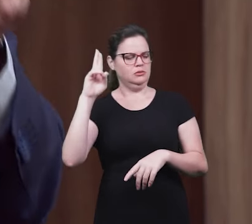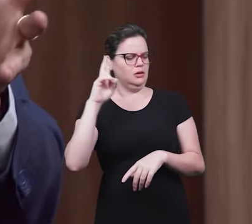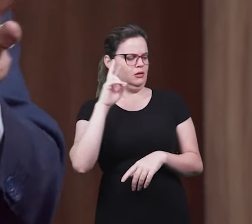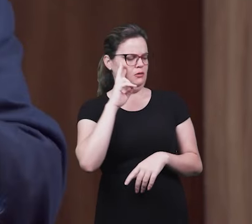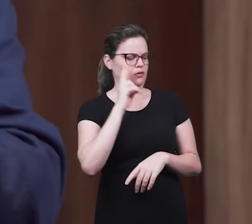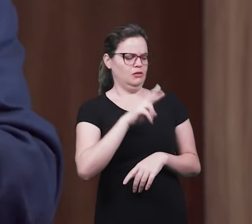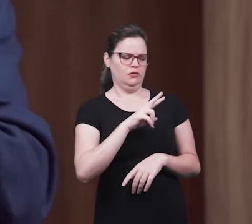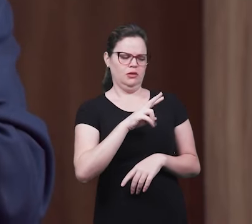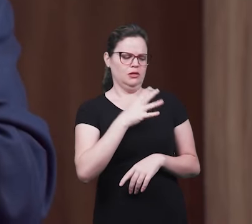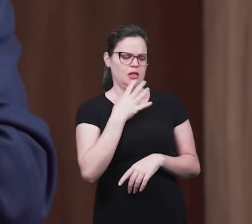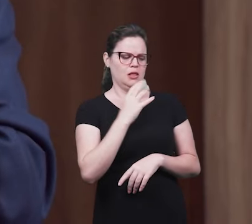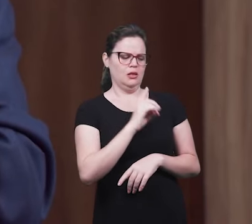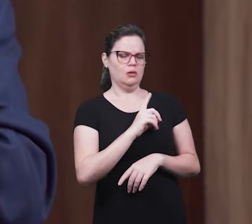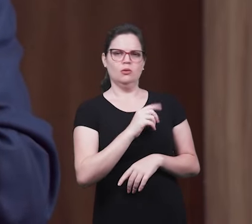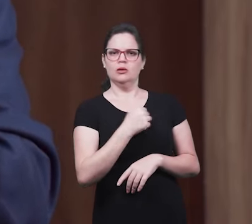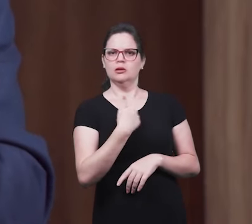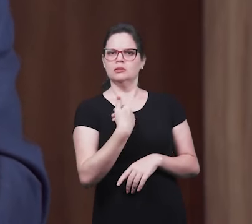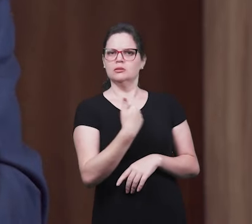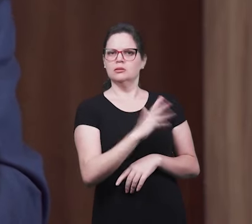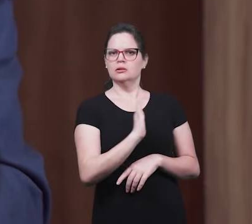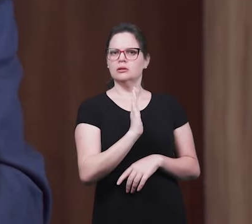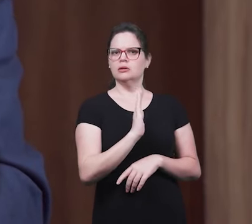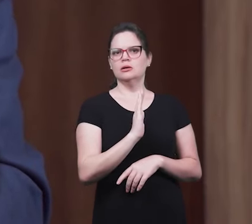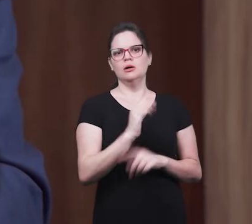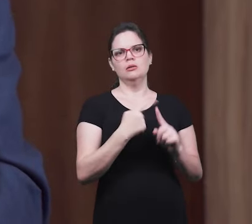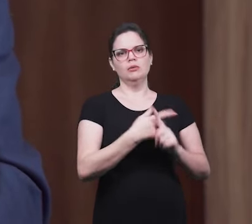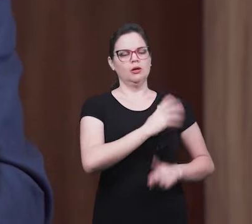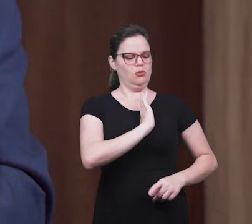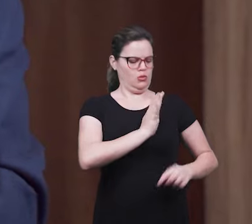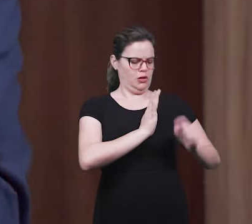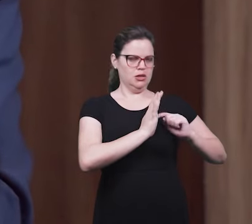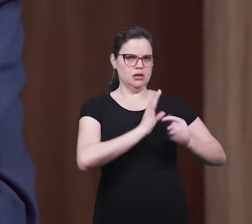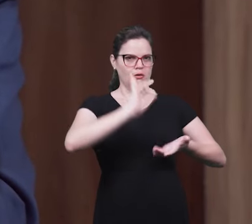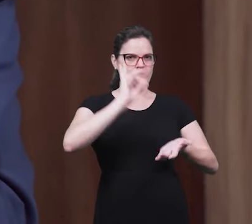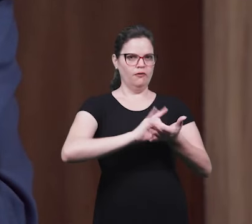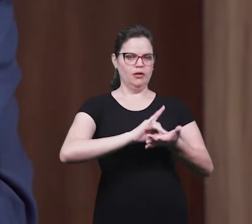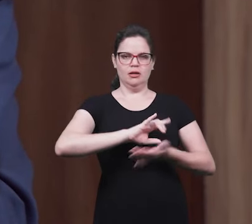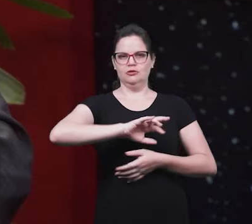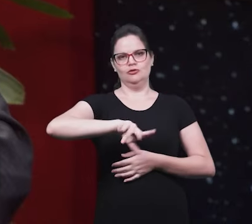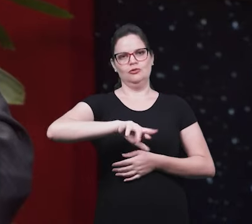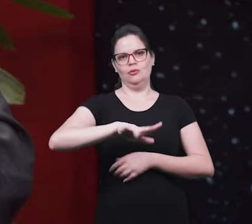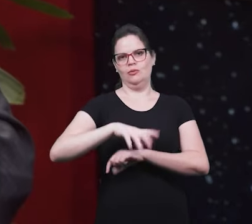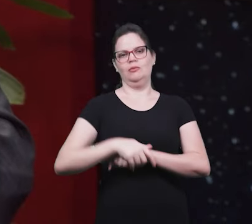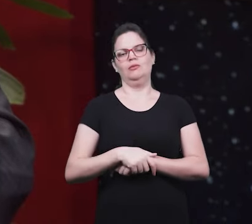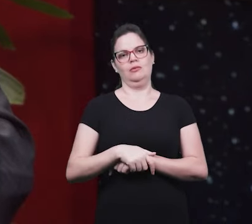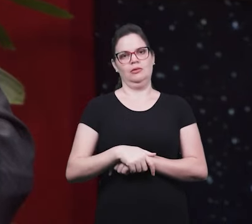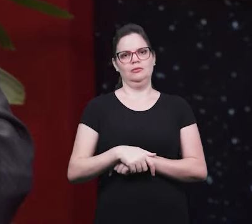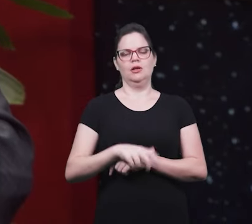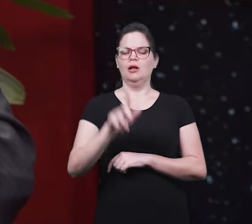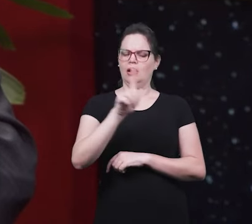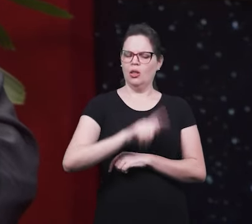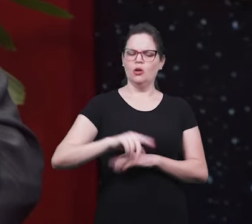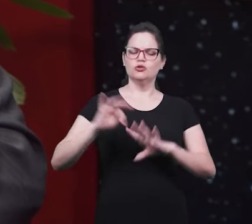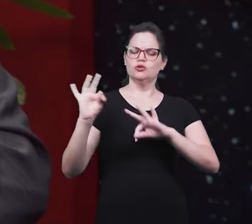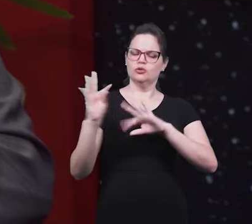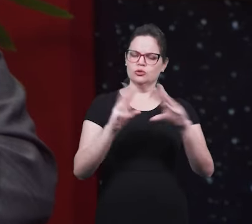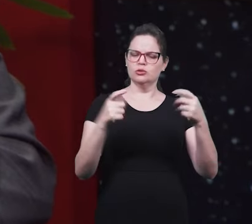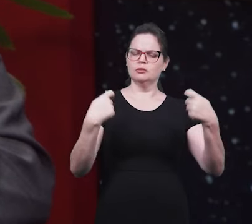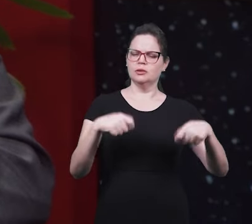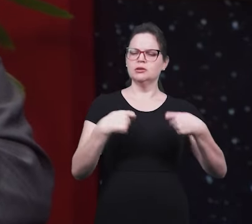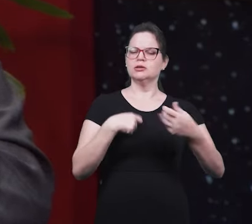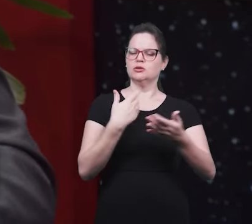seu valor, mas o homem tem que ser sincero diante de Deus. Exato. Ananias e